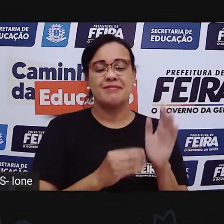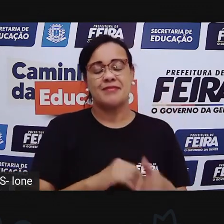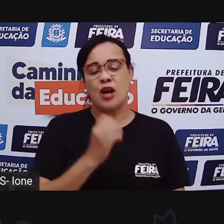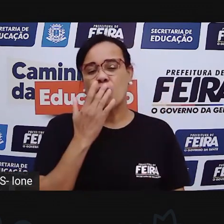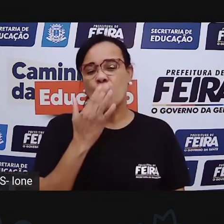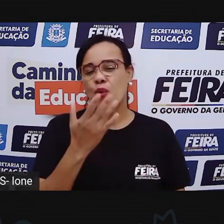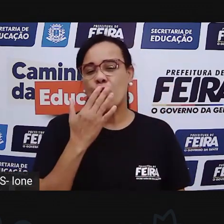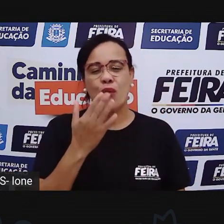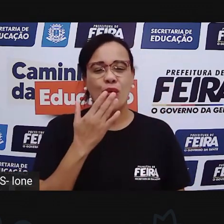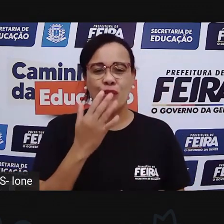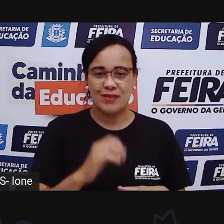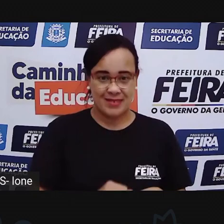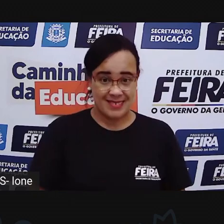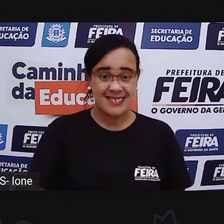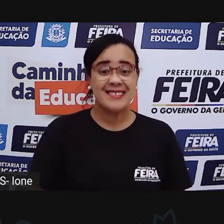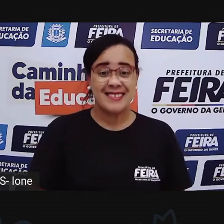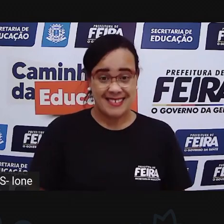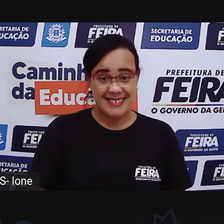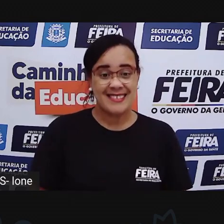Olha só.